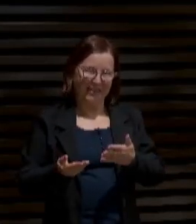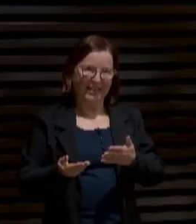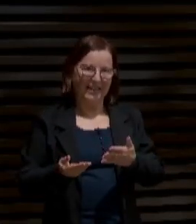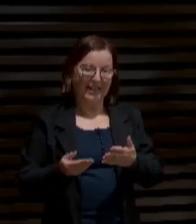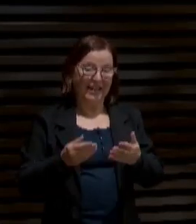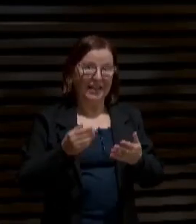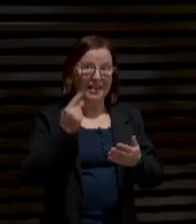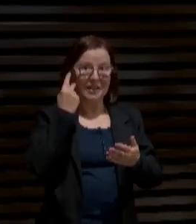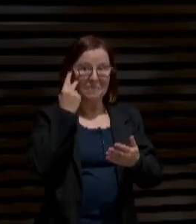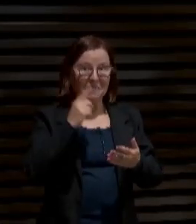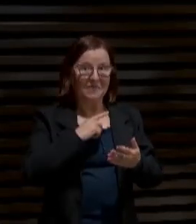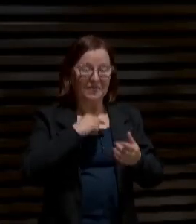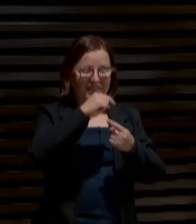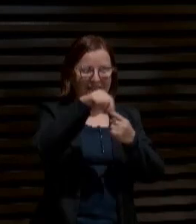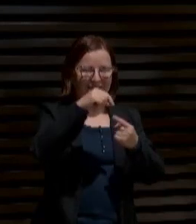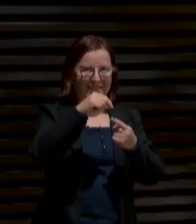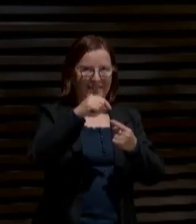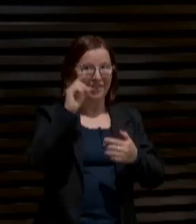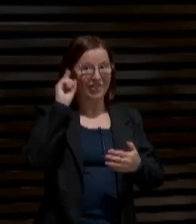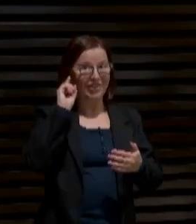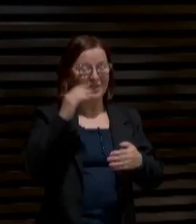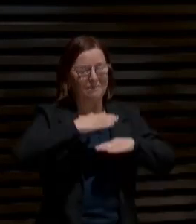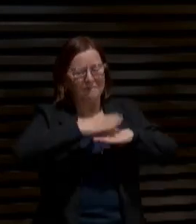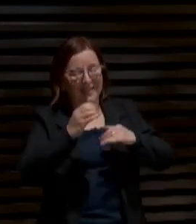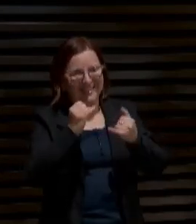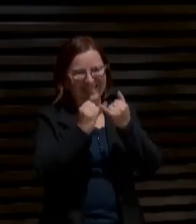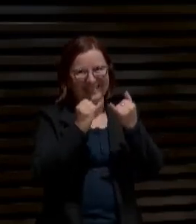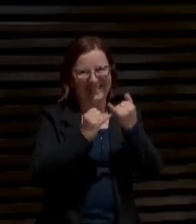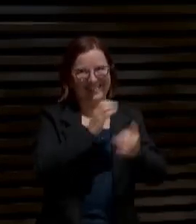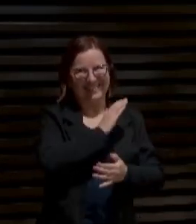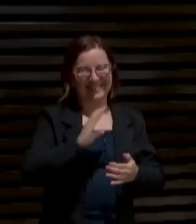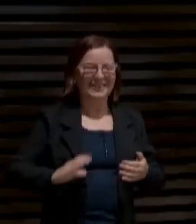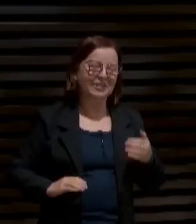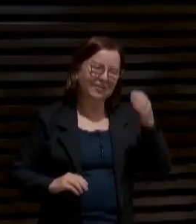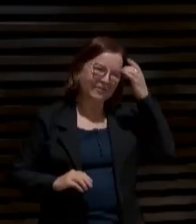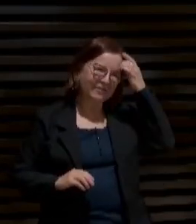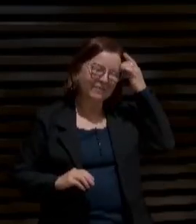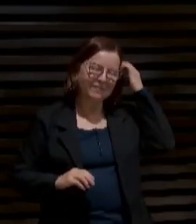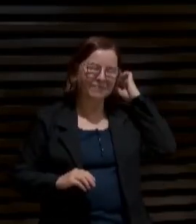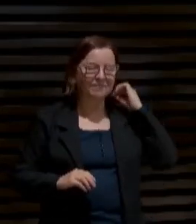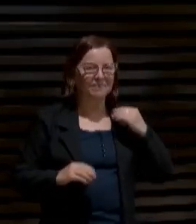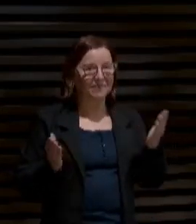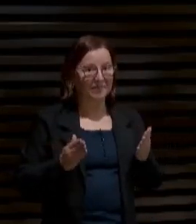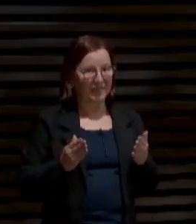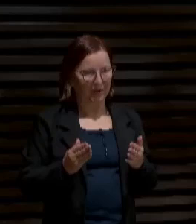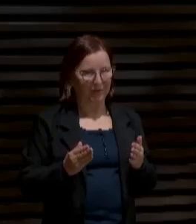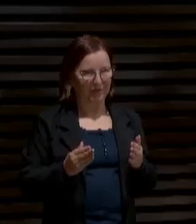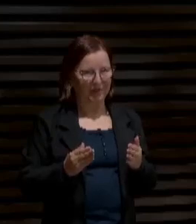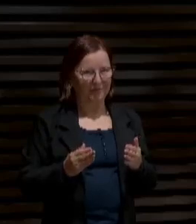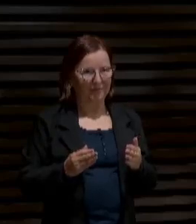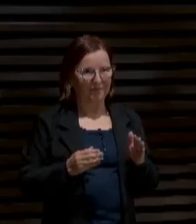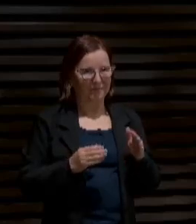para sermos cada dia mais parecidos com Cristo Ah mas eu quero agora que você olha aqui para o telão